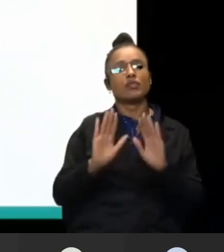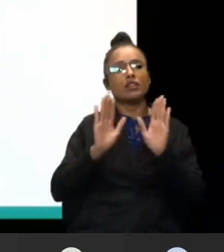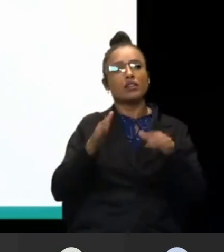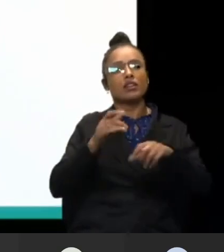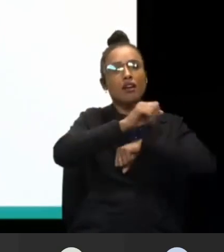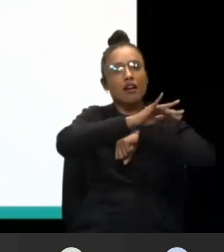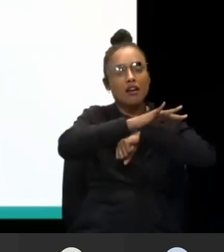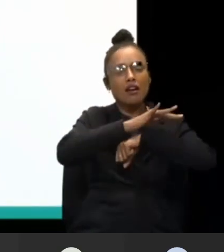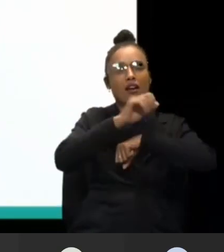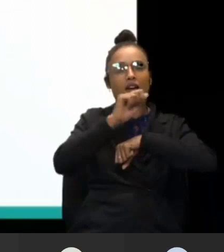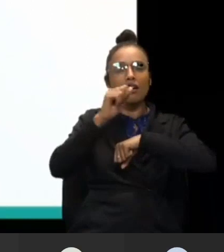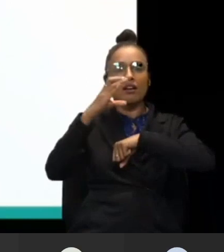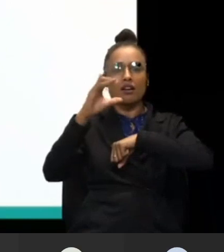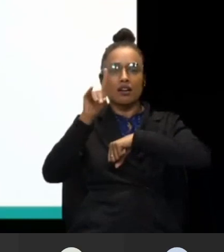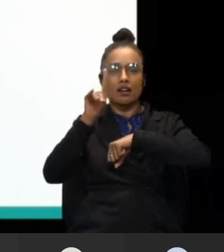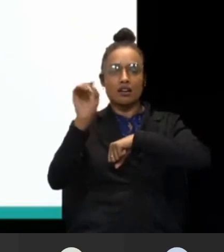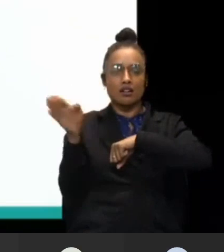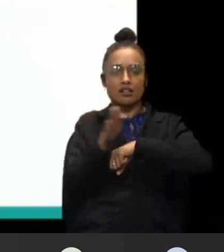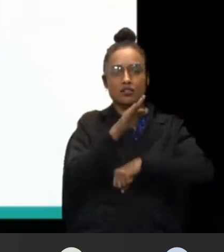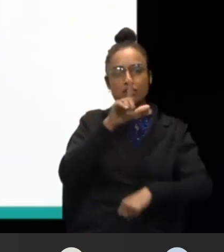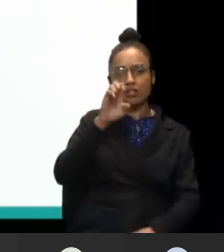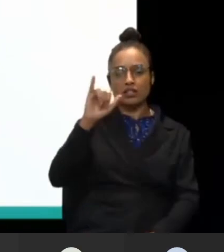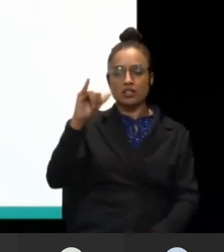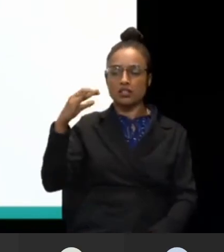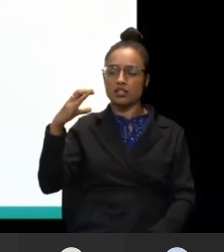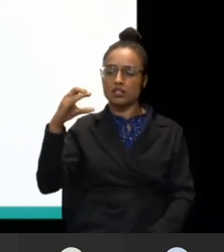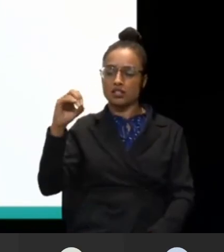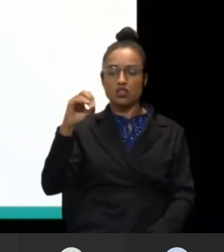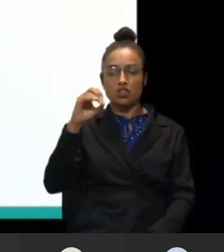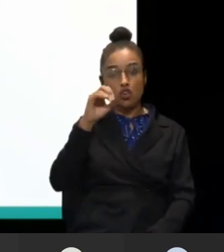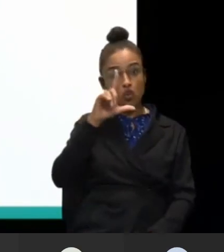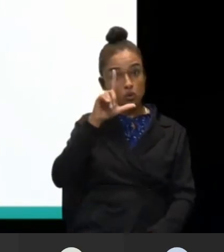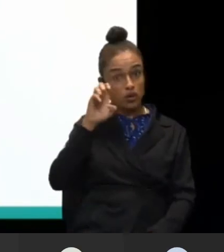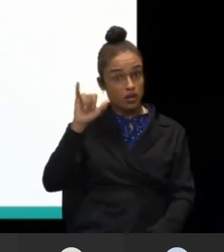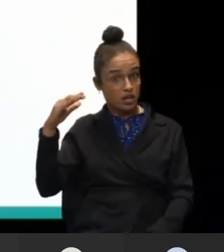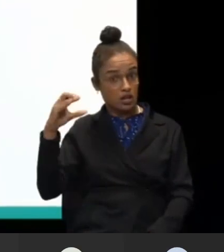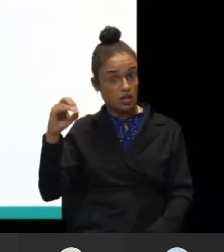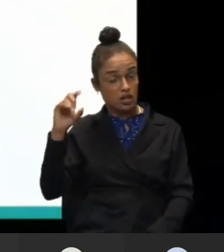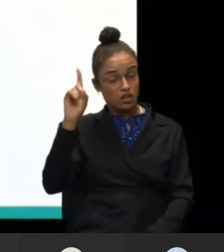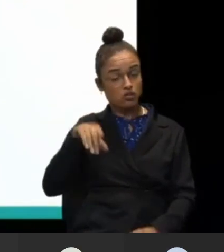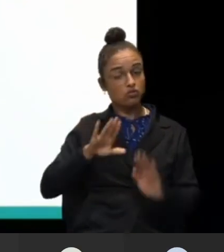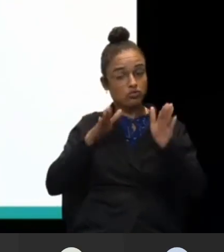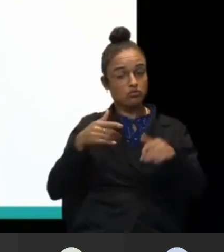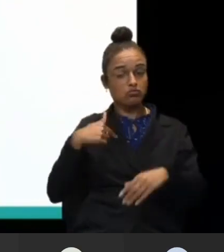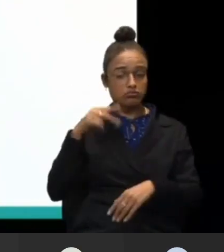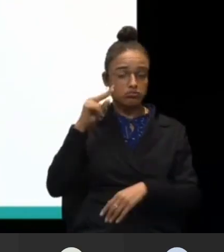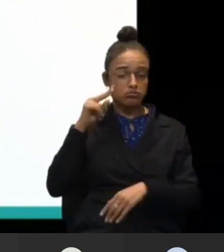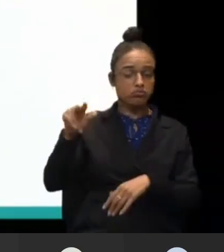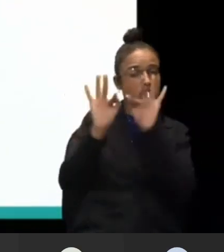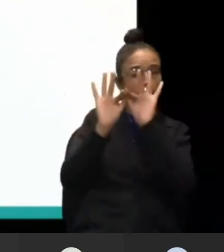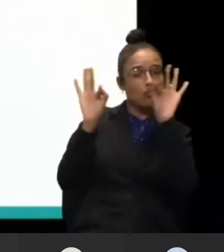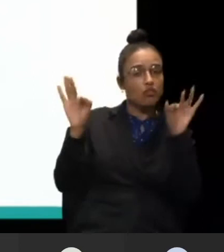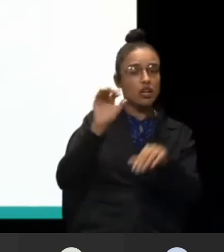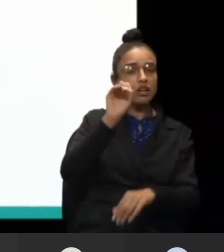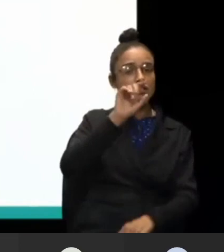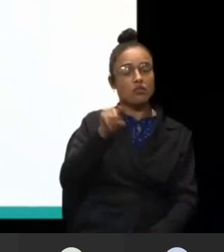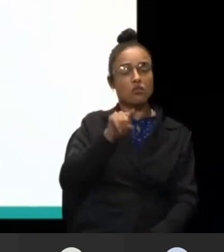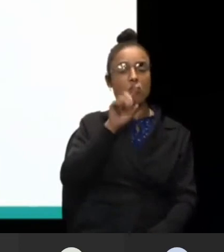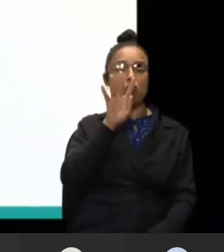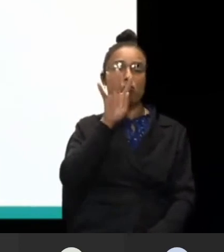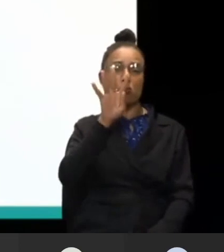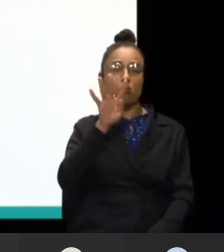caso é a acidez em ácido oleico. Então, a acidez em ácido oleico, nós estamos calculando, utilizando essa fórmula aqui, 0,4, que foi